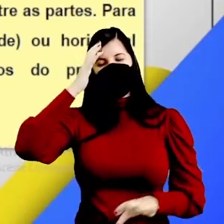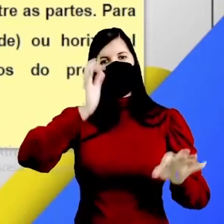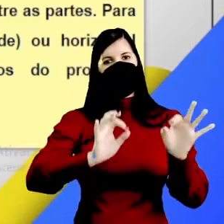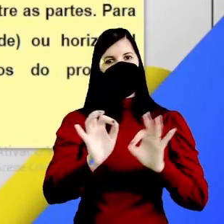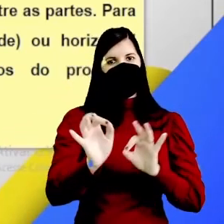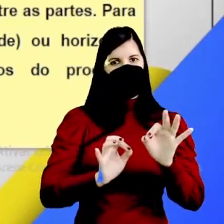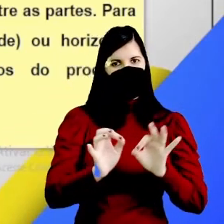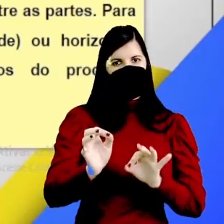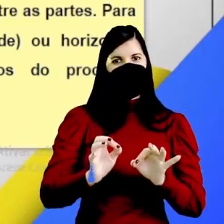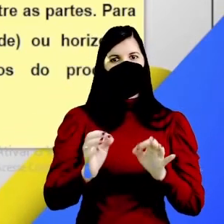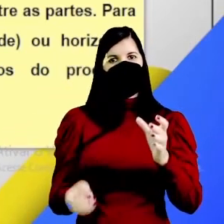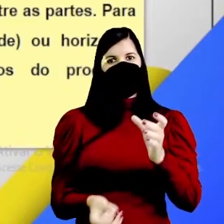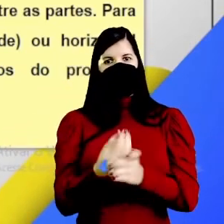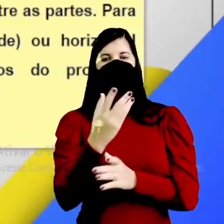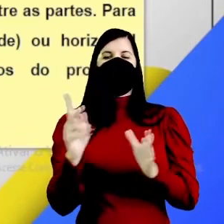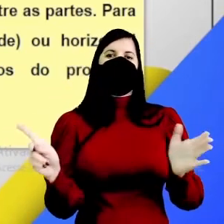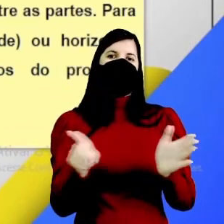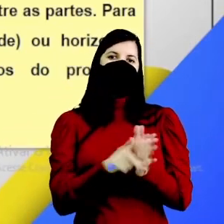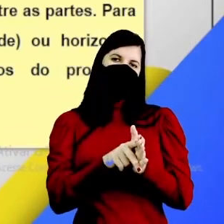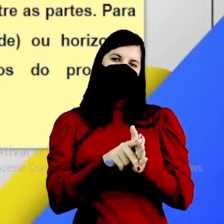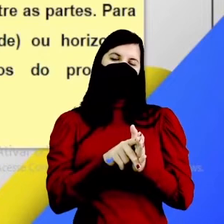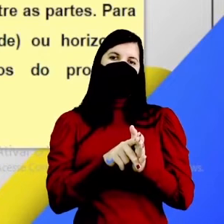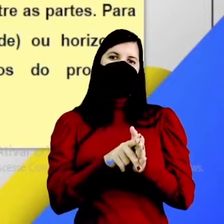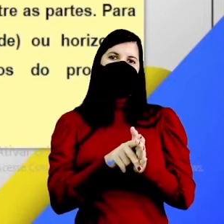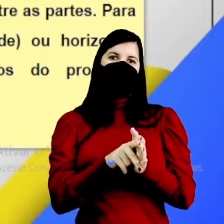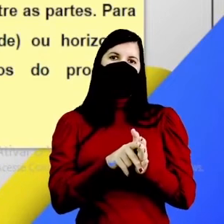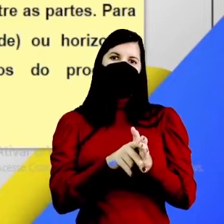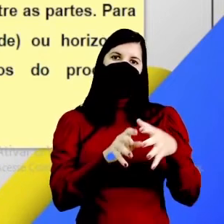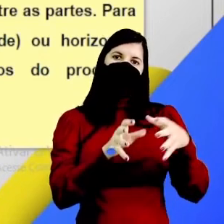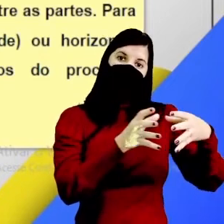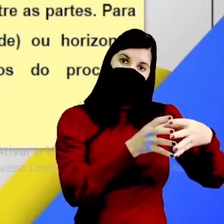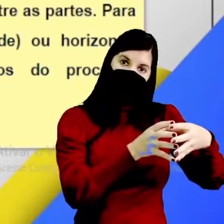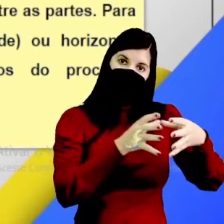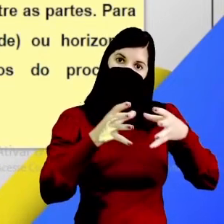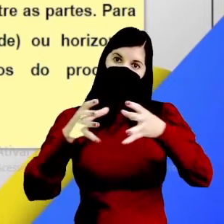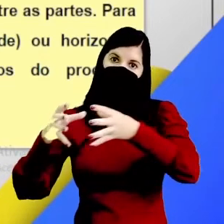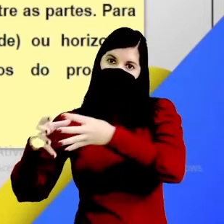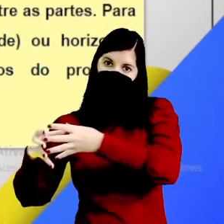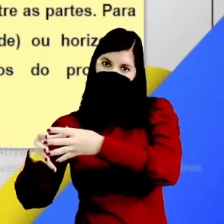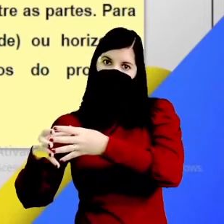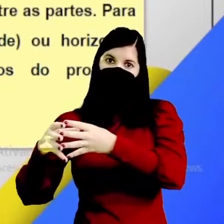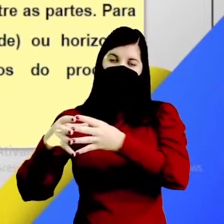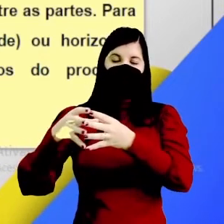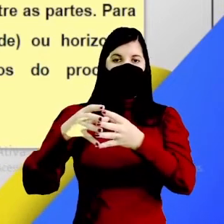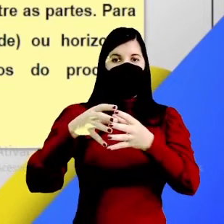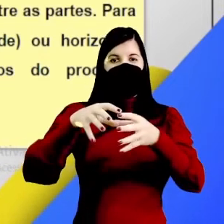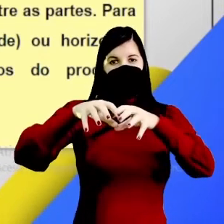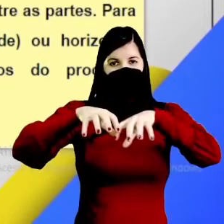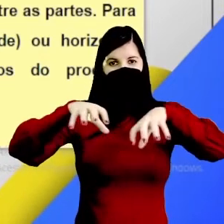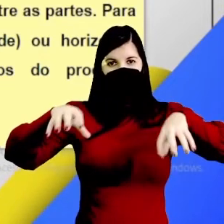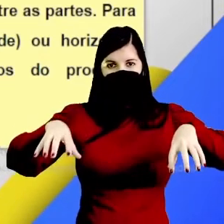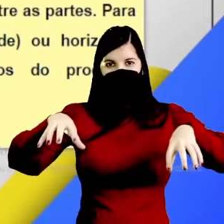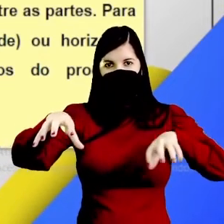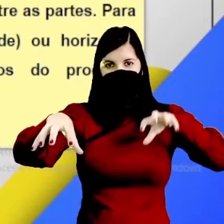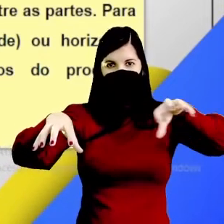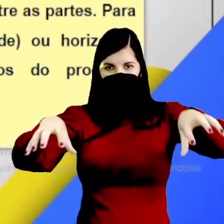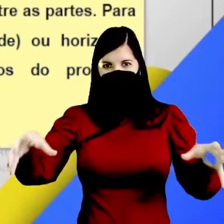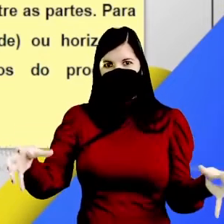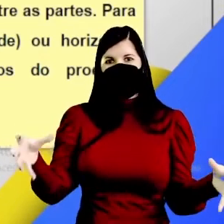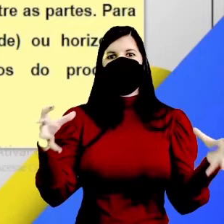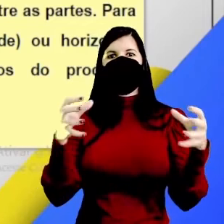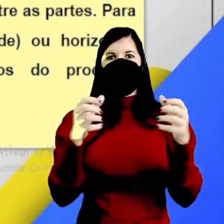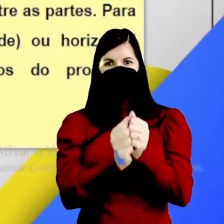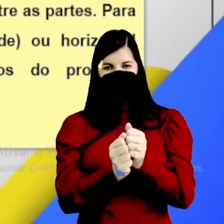como uma composição de partes. Então, órgãos e setores. Ele já entende que são várias partezinhas ali que juntando, né, da